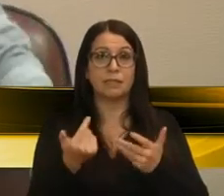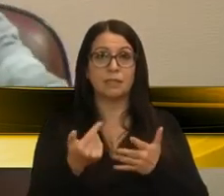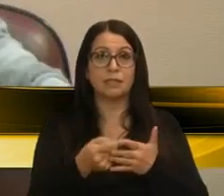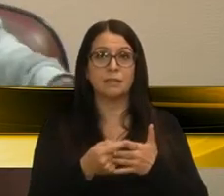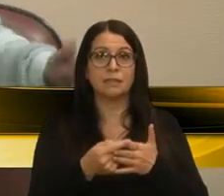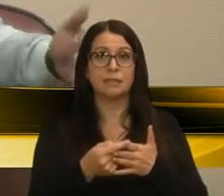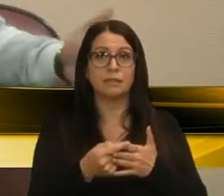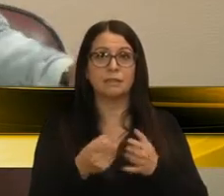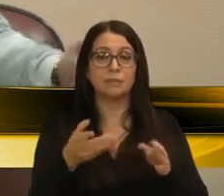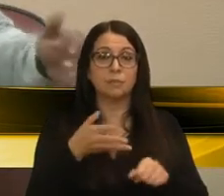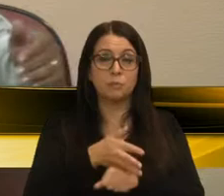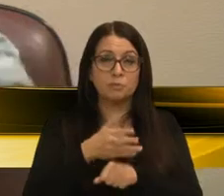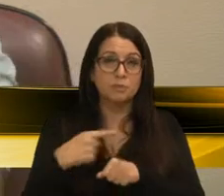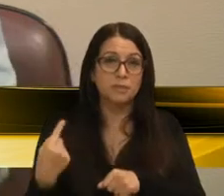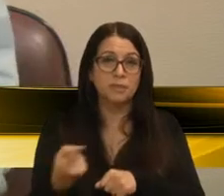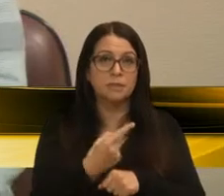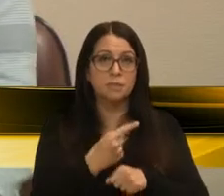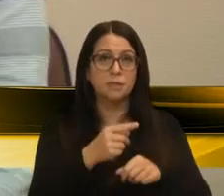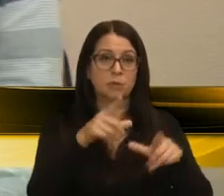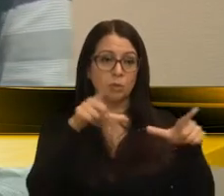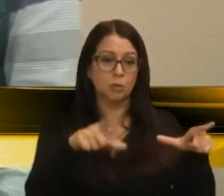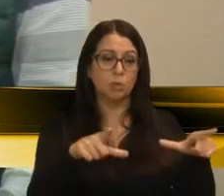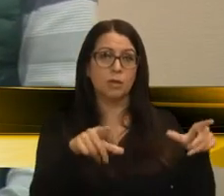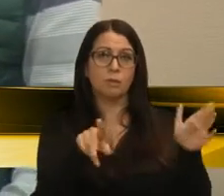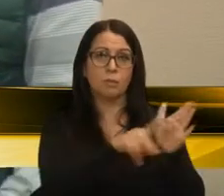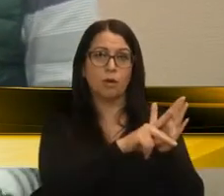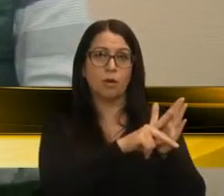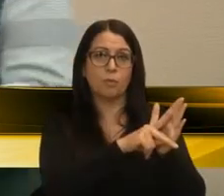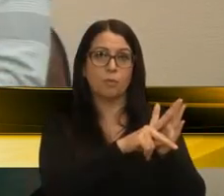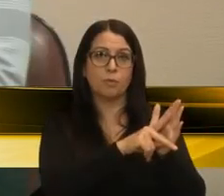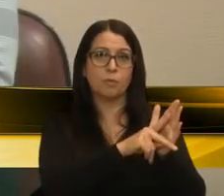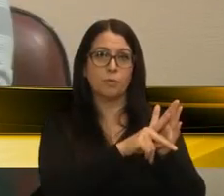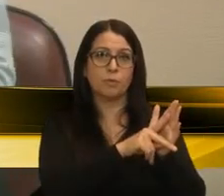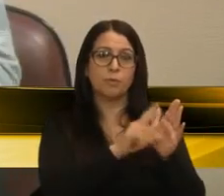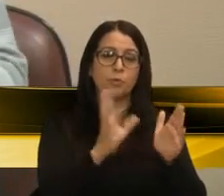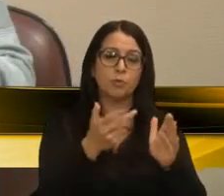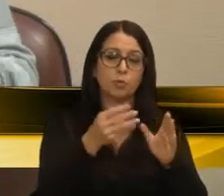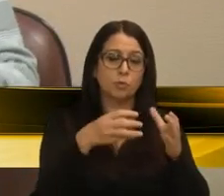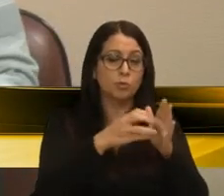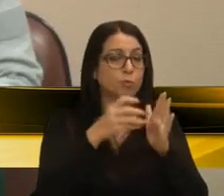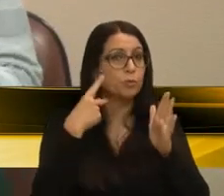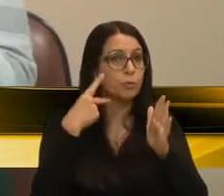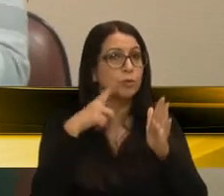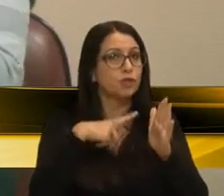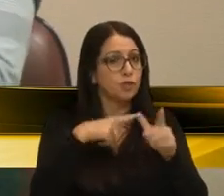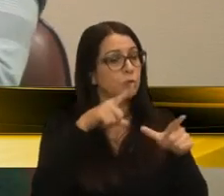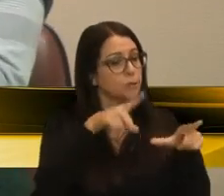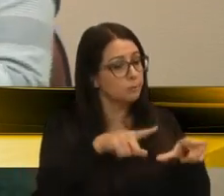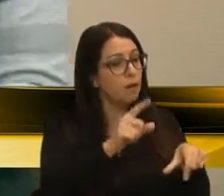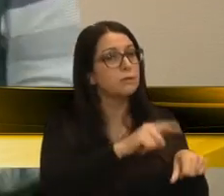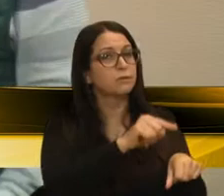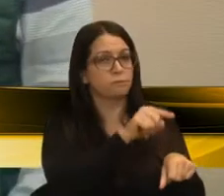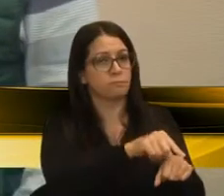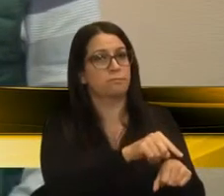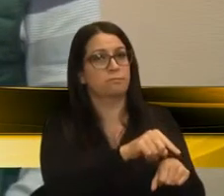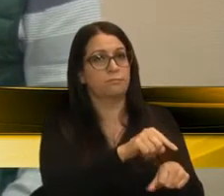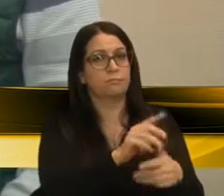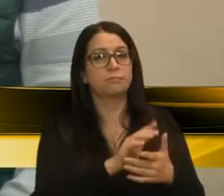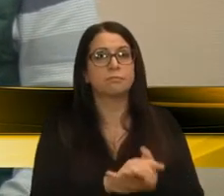por estarmos participando lá com o estande. Todos os partidos tiveram o seu espaço ali